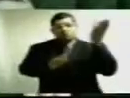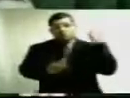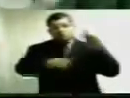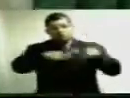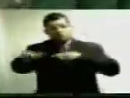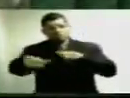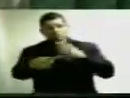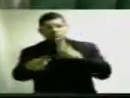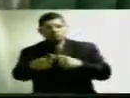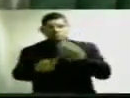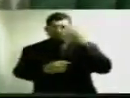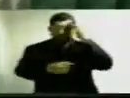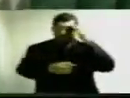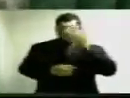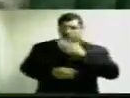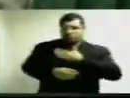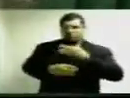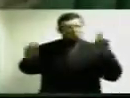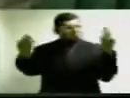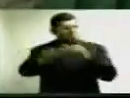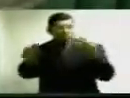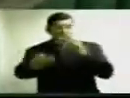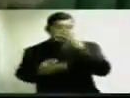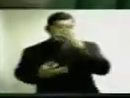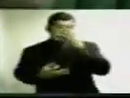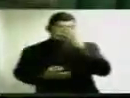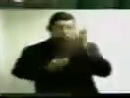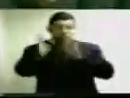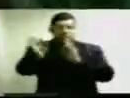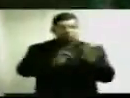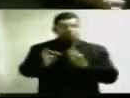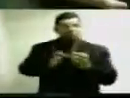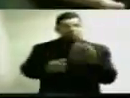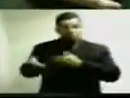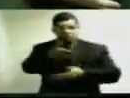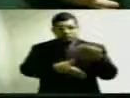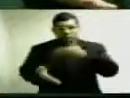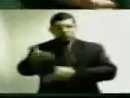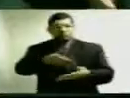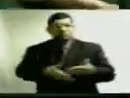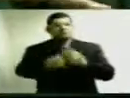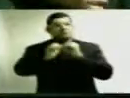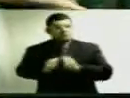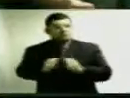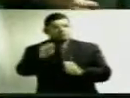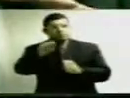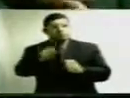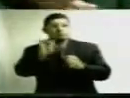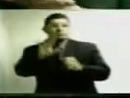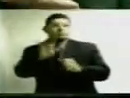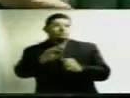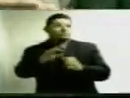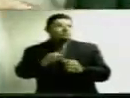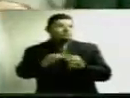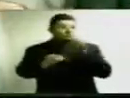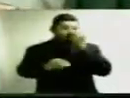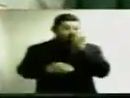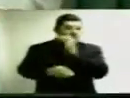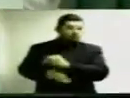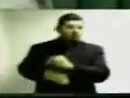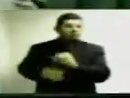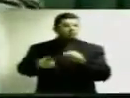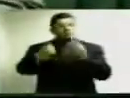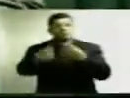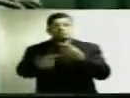do recesso. É o entendimento. Perfeito. Os projetos em tramitação poderão não ser